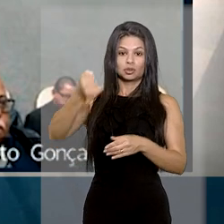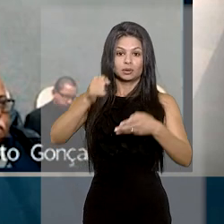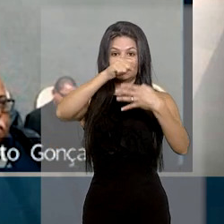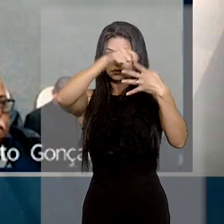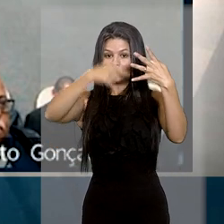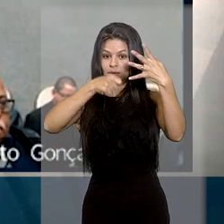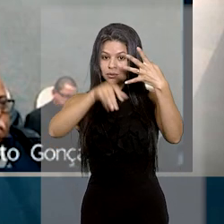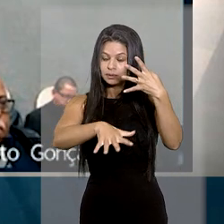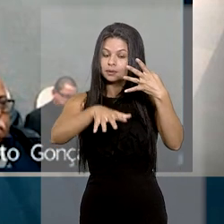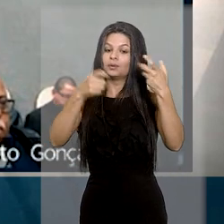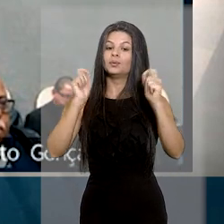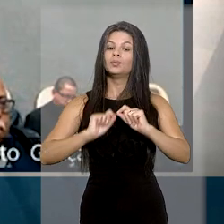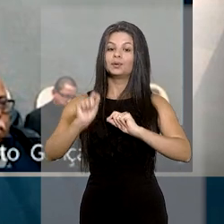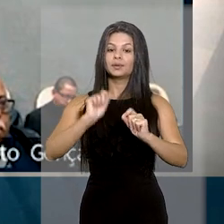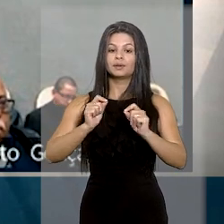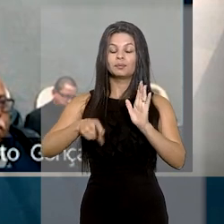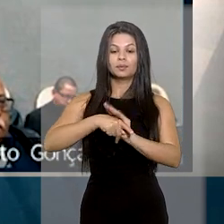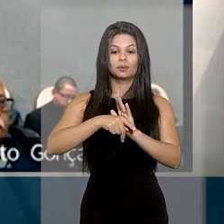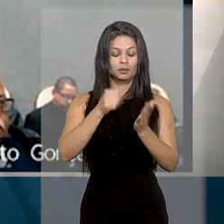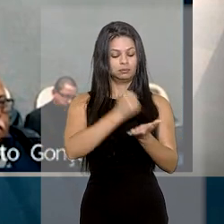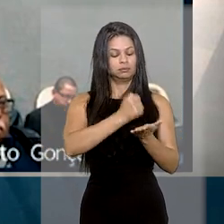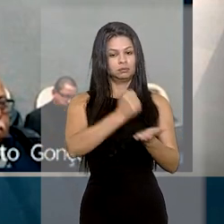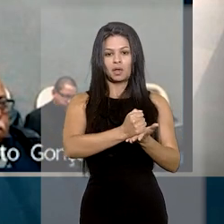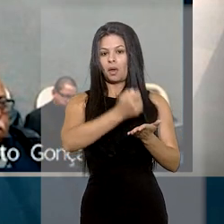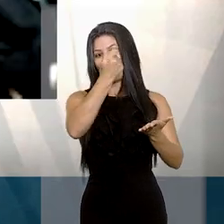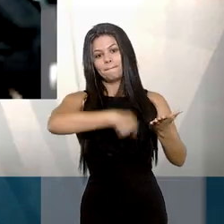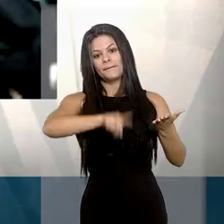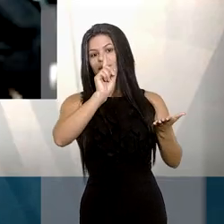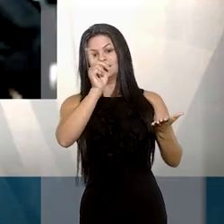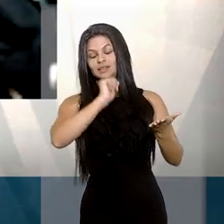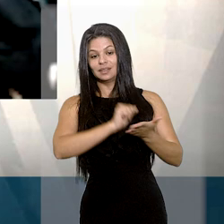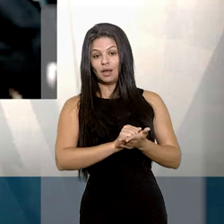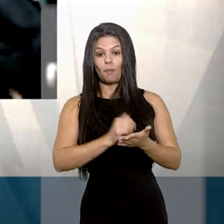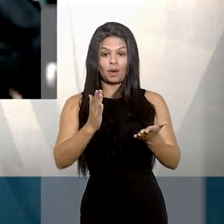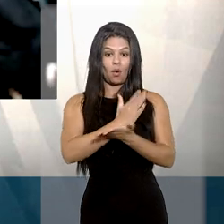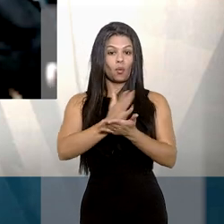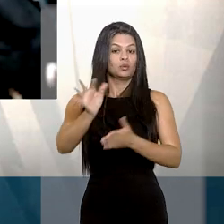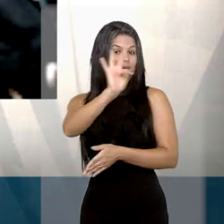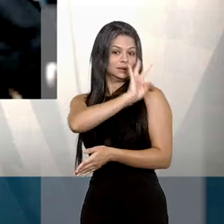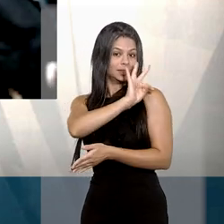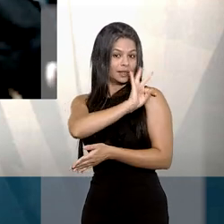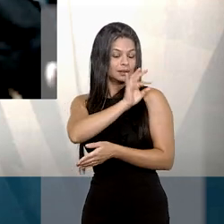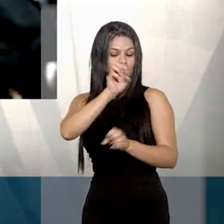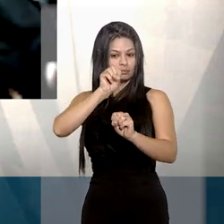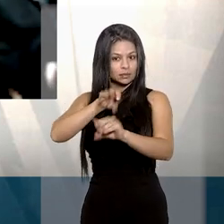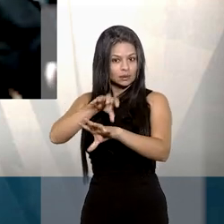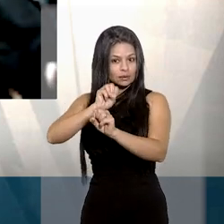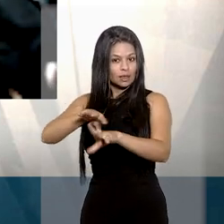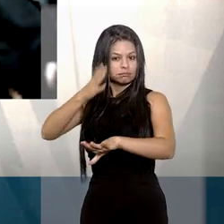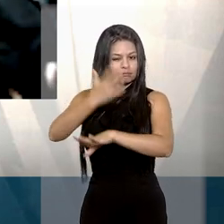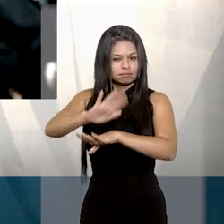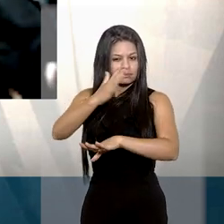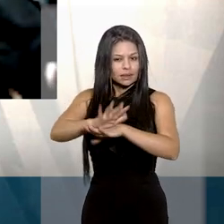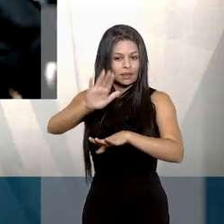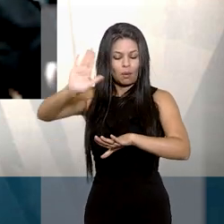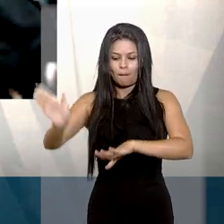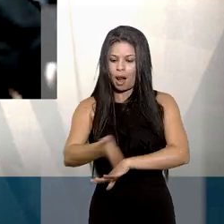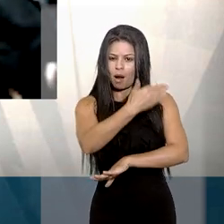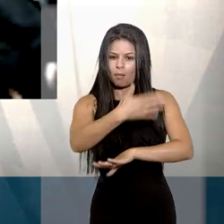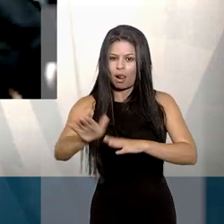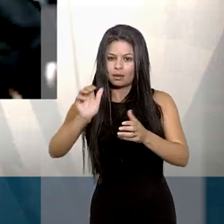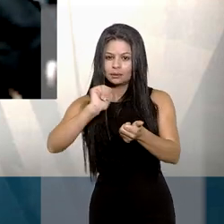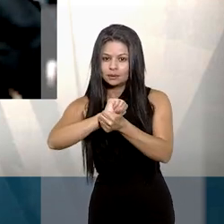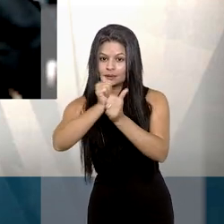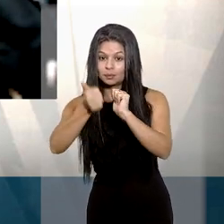consolidada no sentido de que se dispensa o registro no Craft para técnicos instrutores ou treinadores de tênis quando